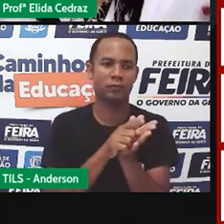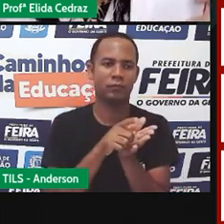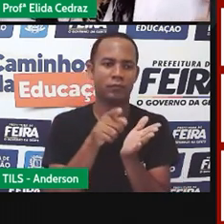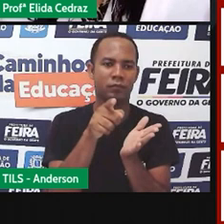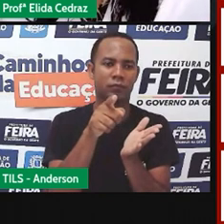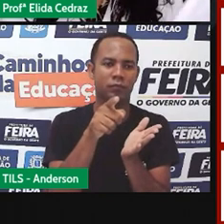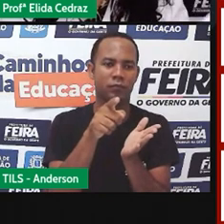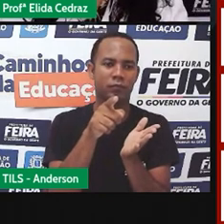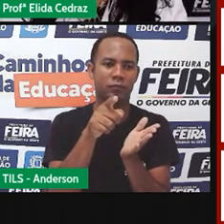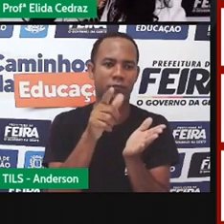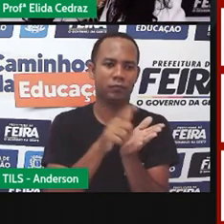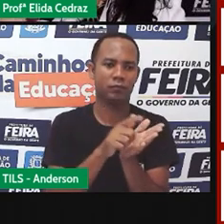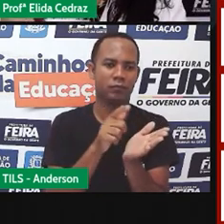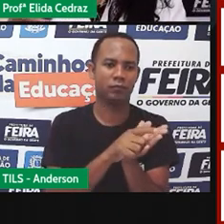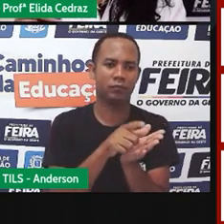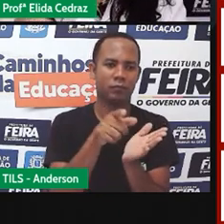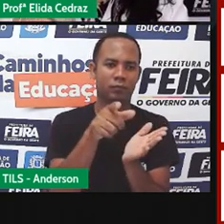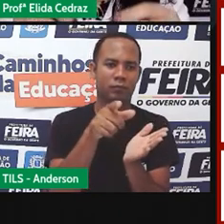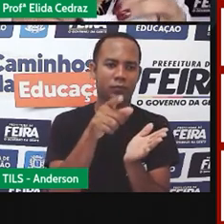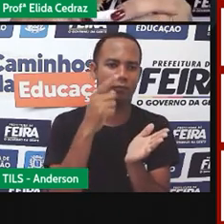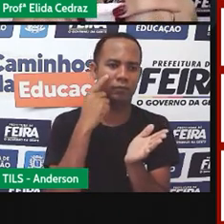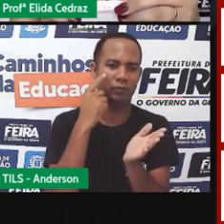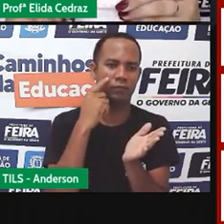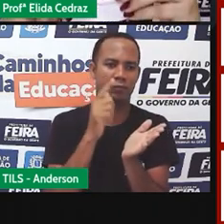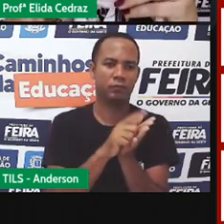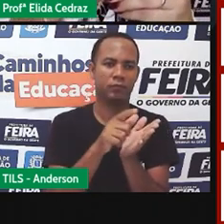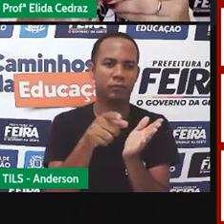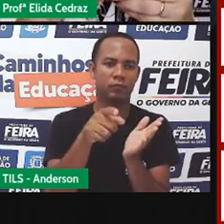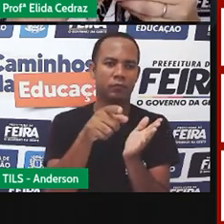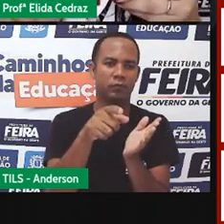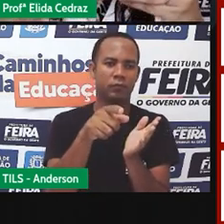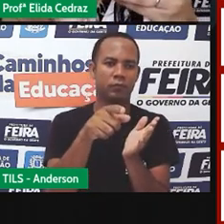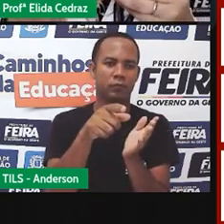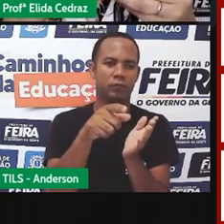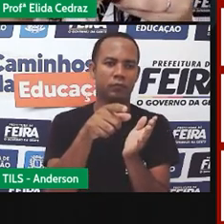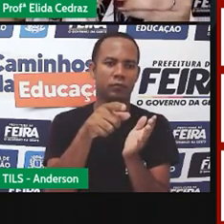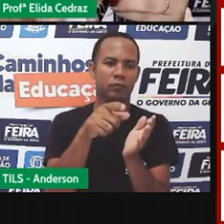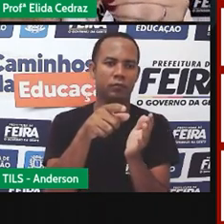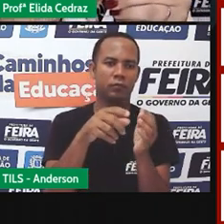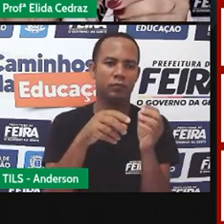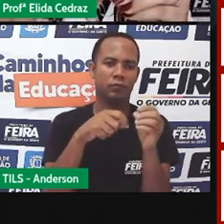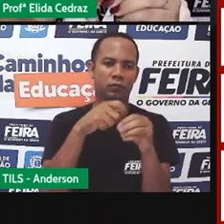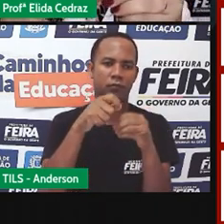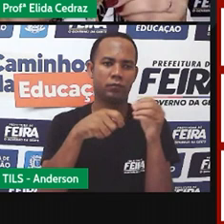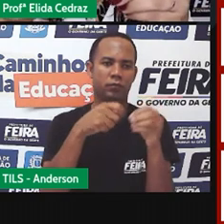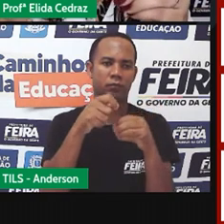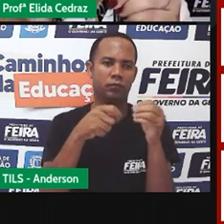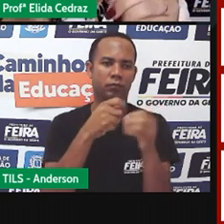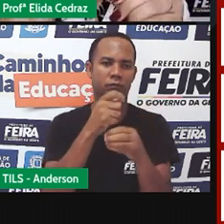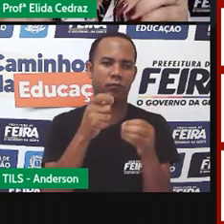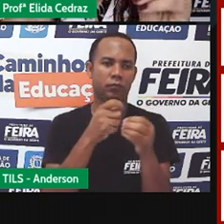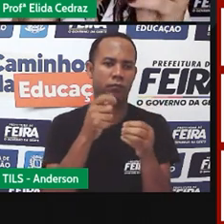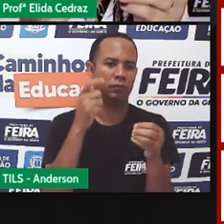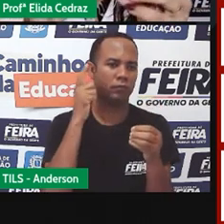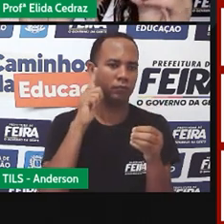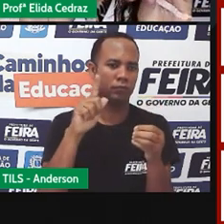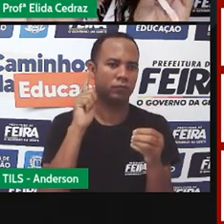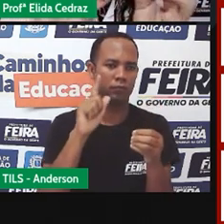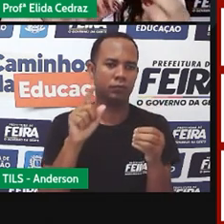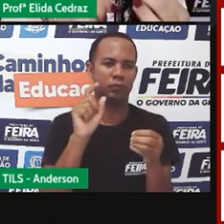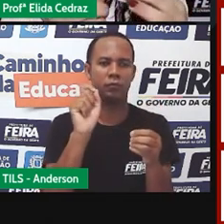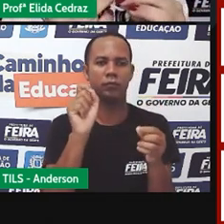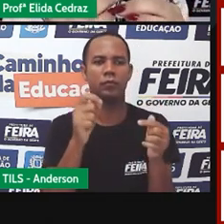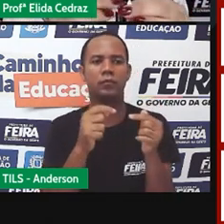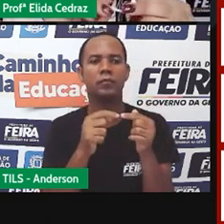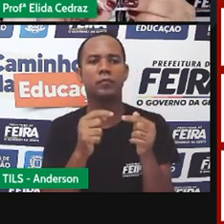o papel, ele é o que, gente? Ó, o que que a Pro consegue fazer com ele? Se